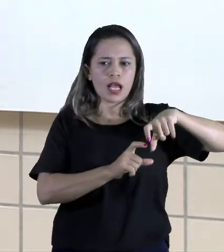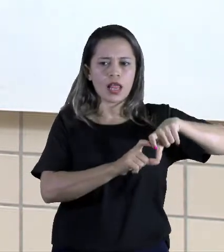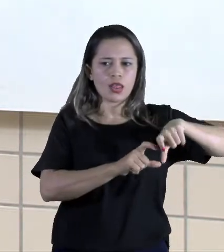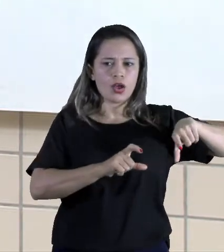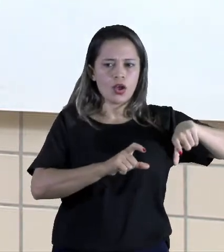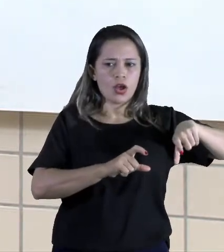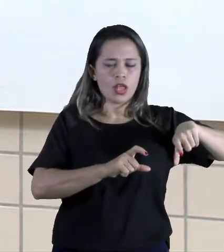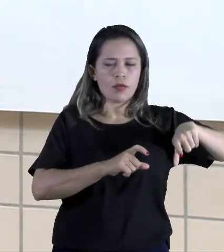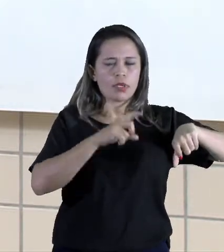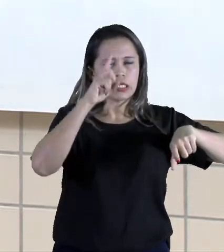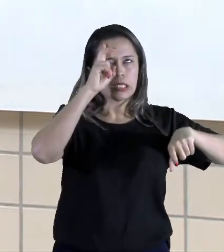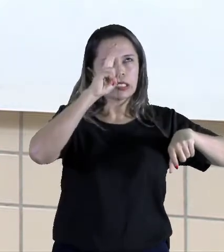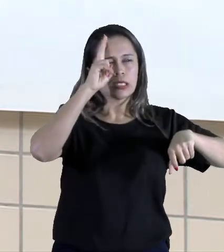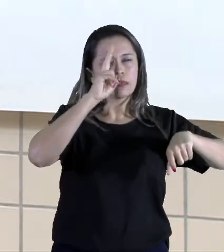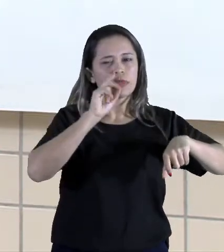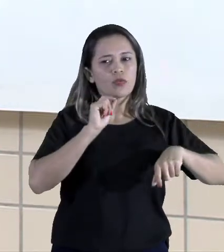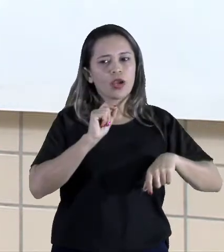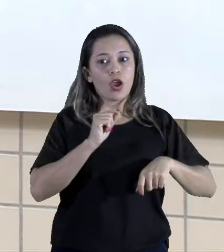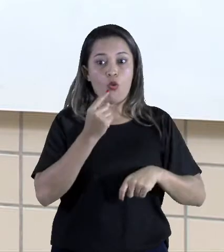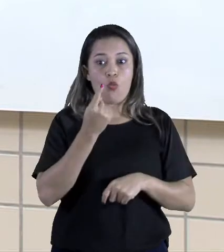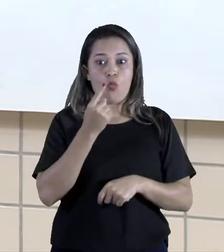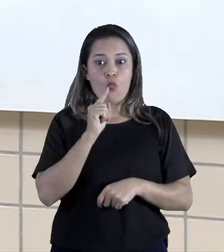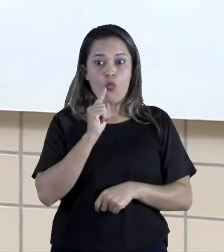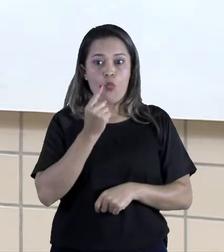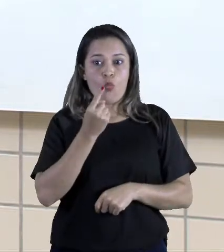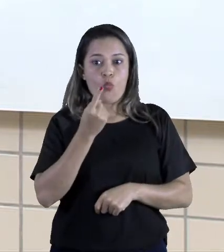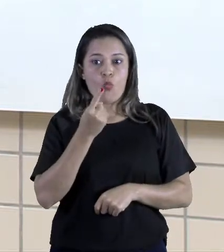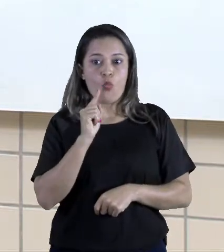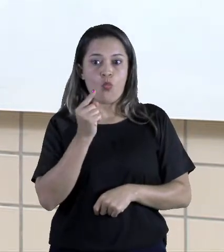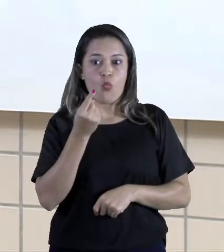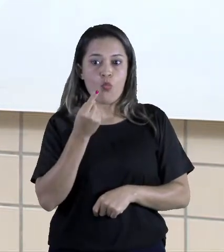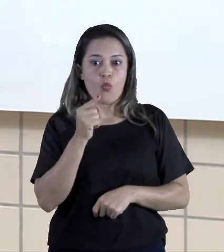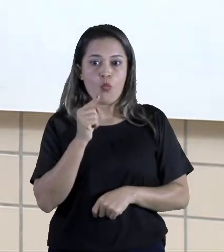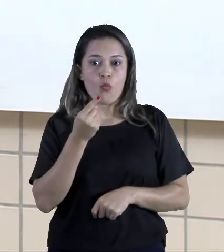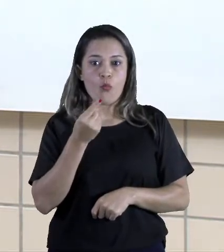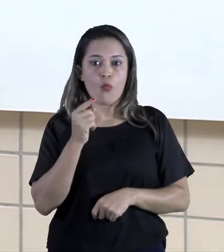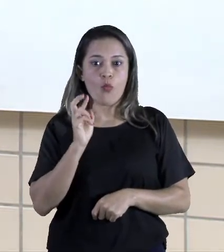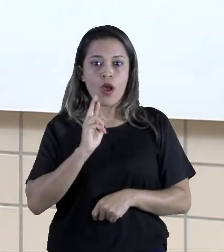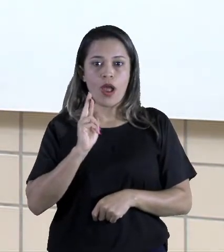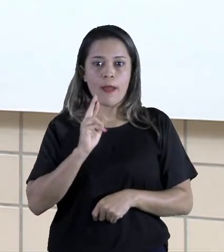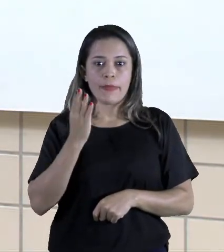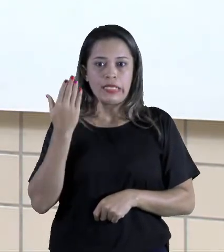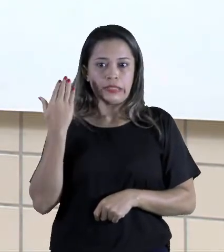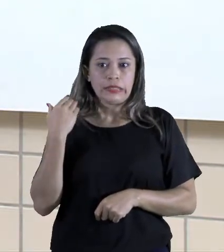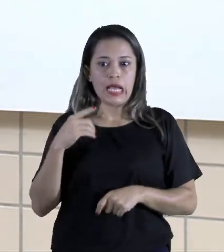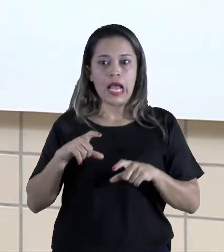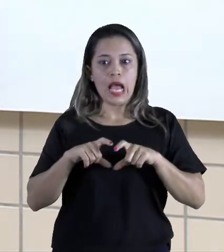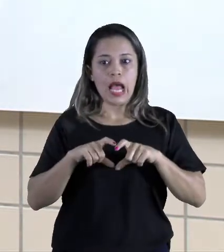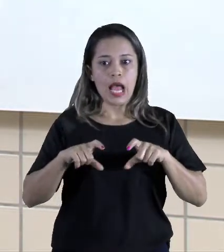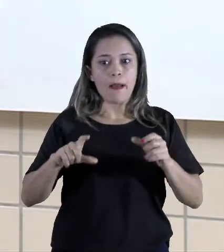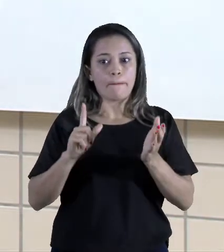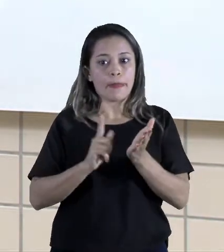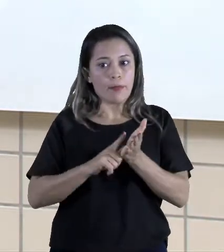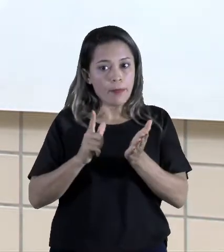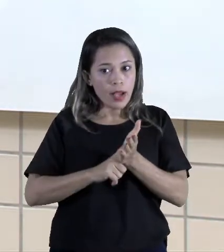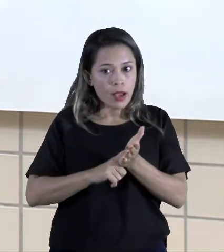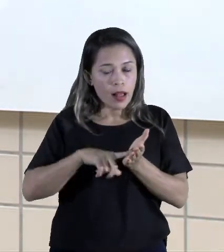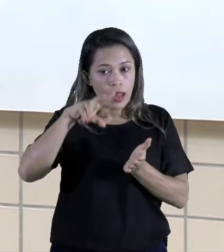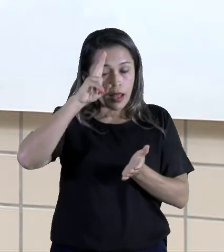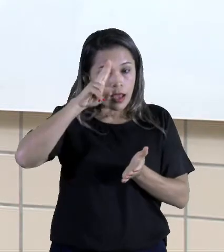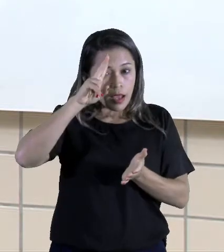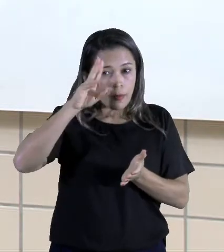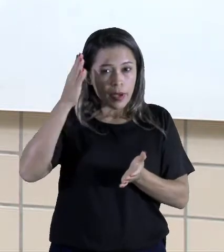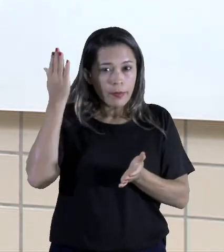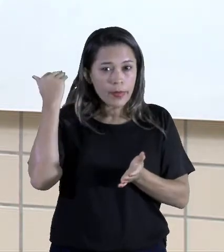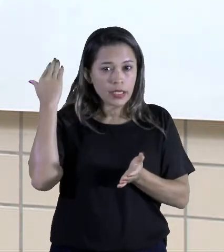nós temos que lembrar que R$1, ele era em papel. Não sei se vocês lembram.